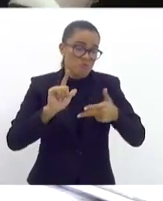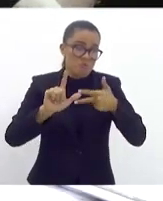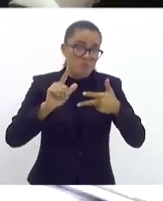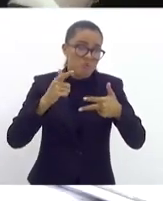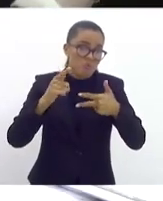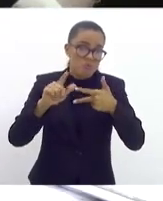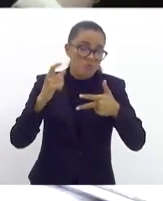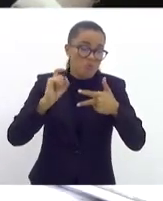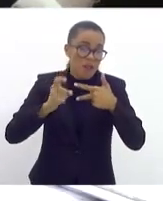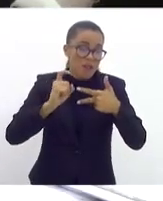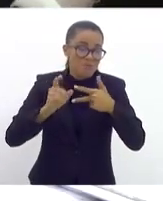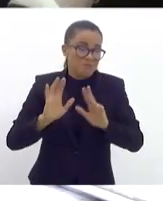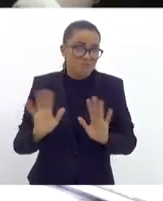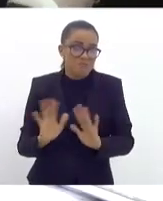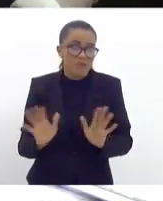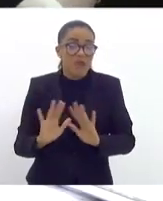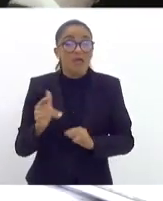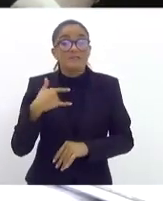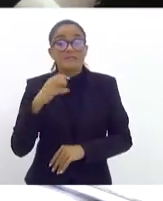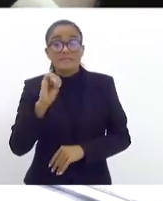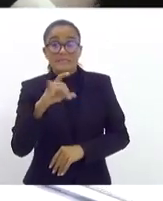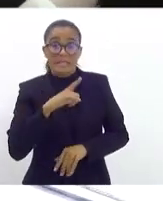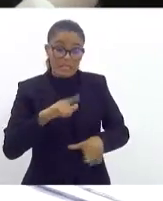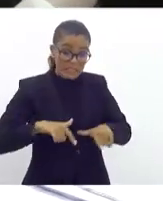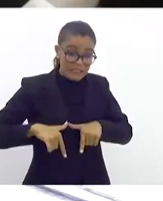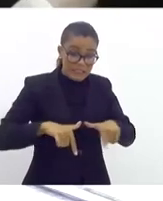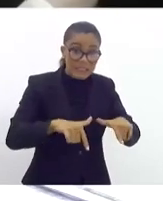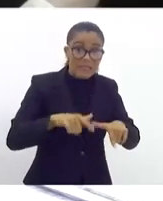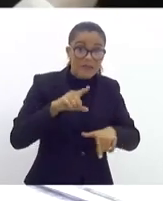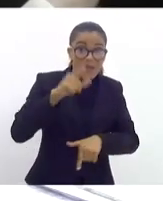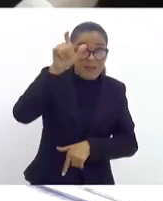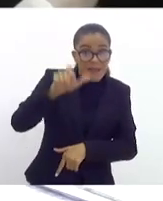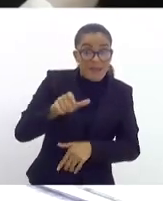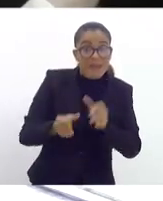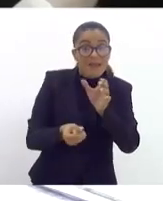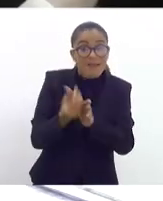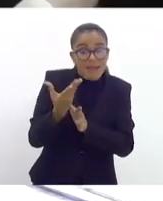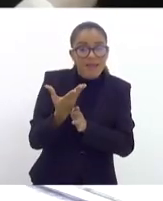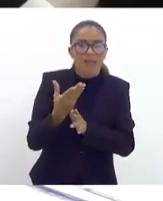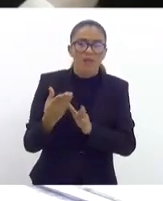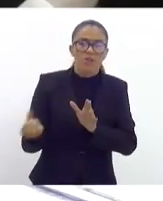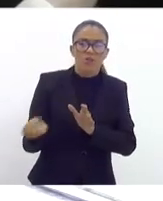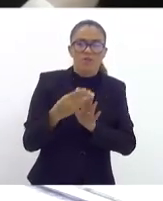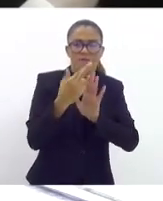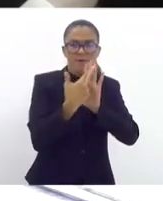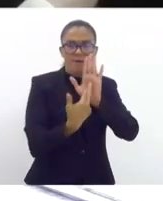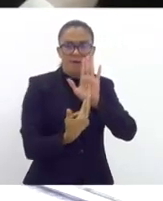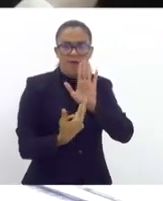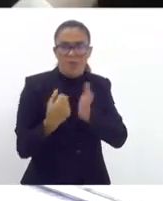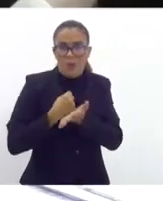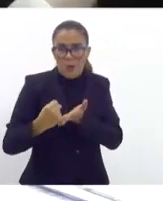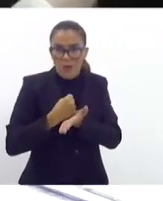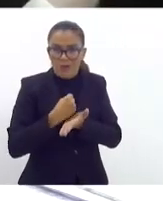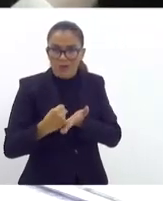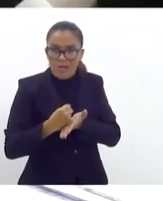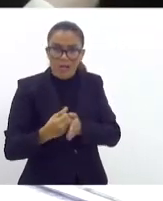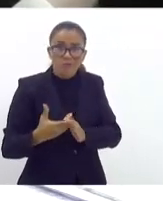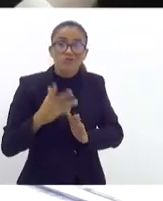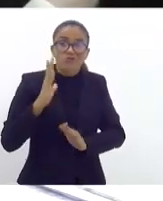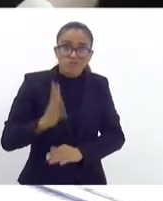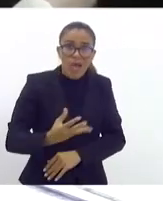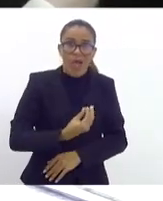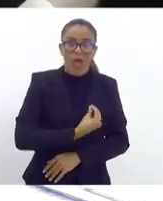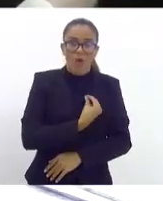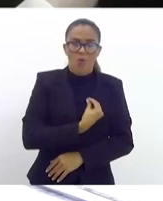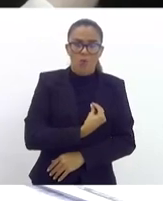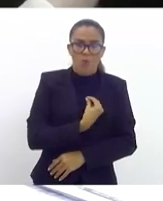o vice iniciativo quando você cria uma regra nova numa concessão existente isso